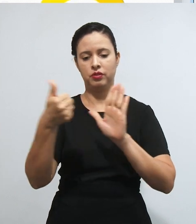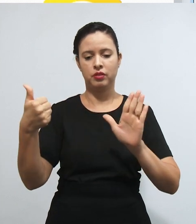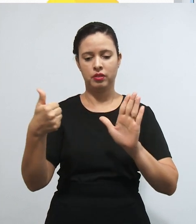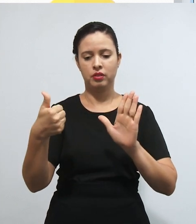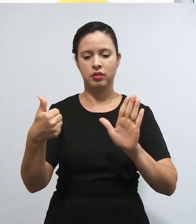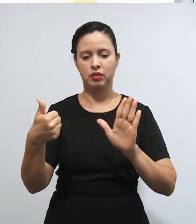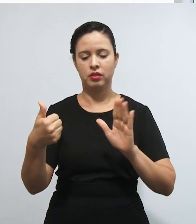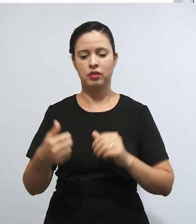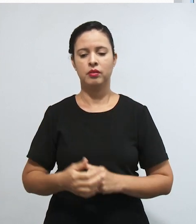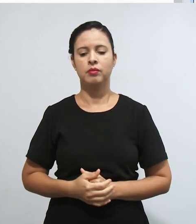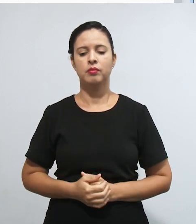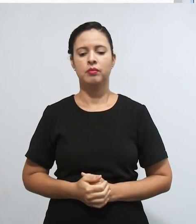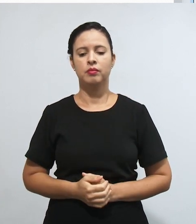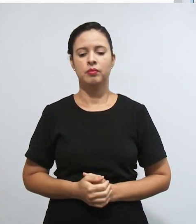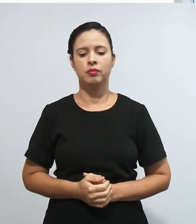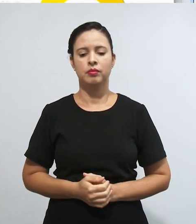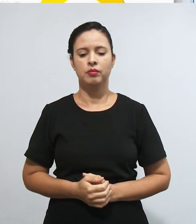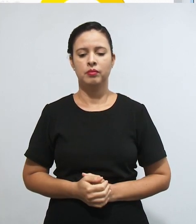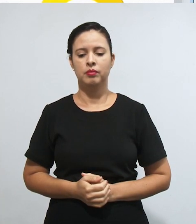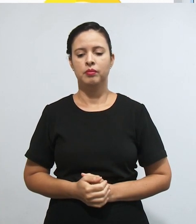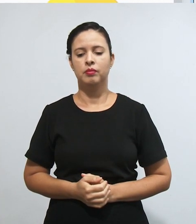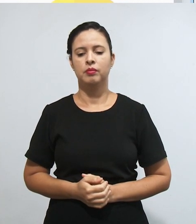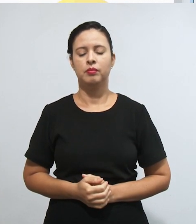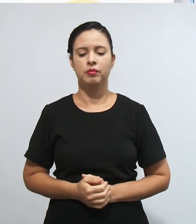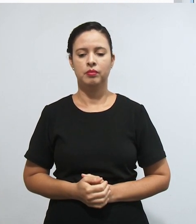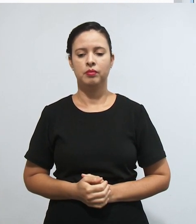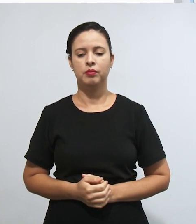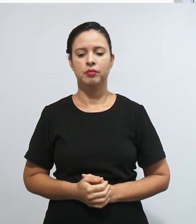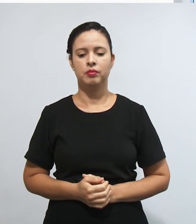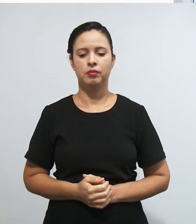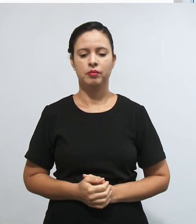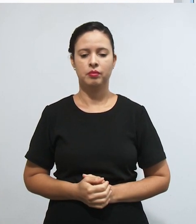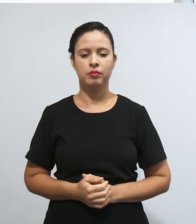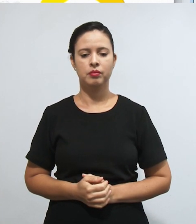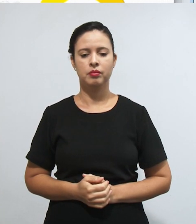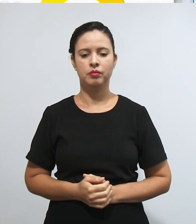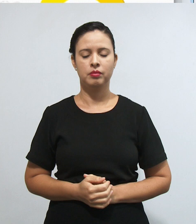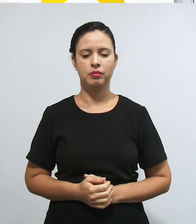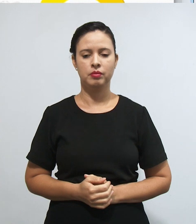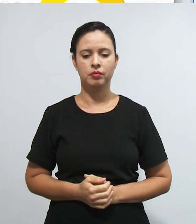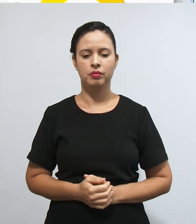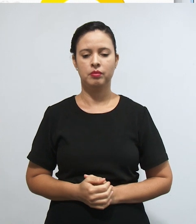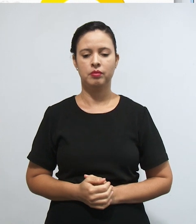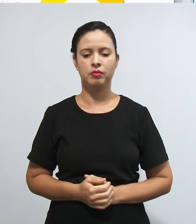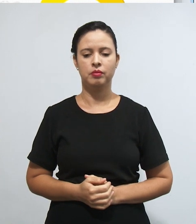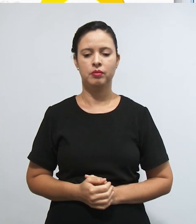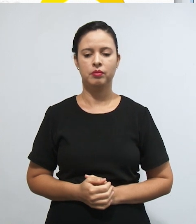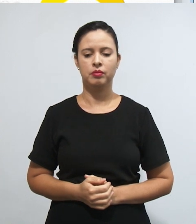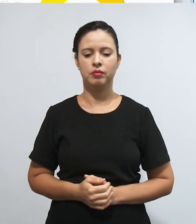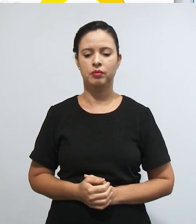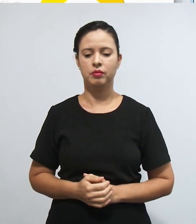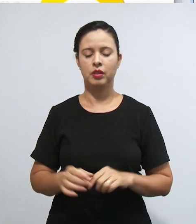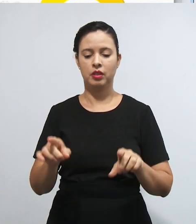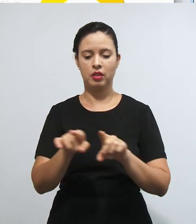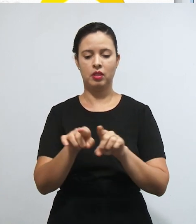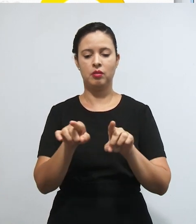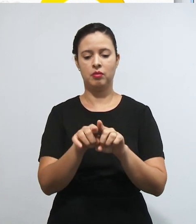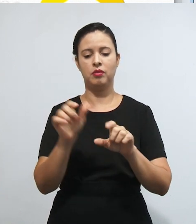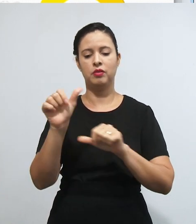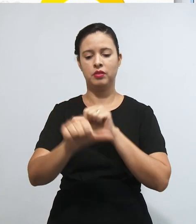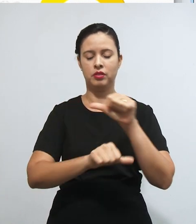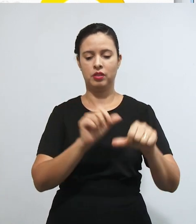prontas, eu vou utilizar essa aqui, ó, flutuação, para baixo. Aí ele vai embora, quando eu clicar. E eu vou tirar também esse AD